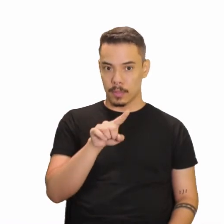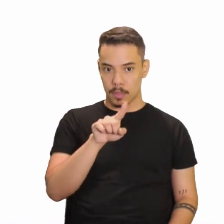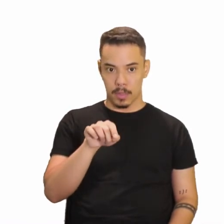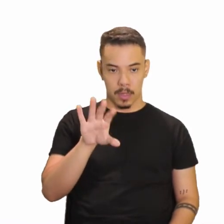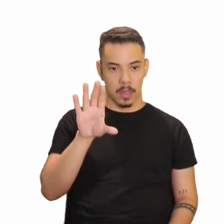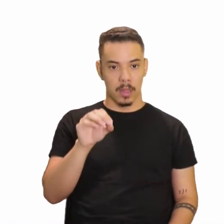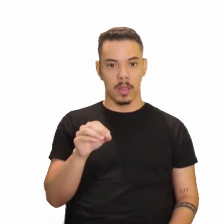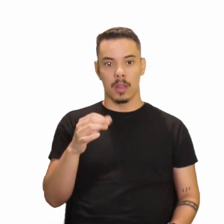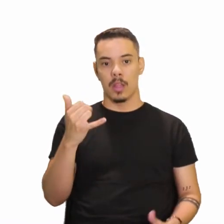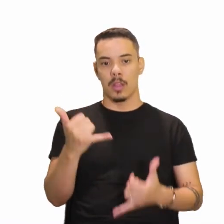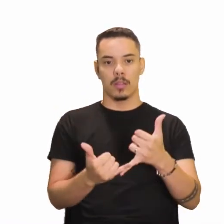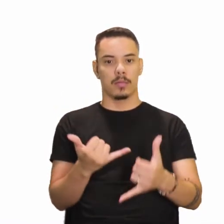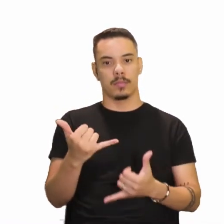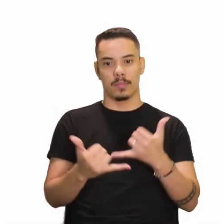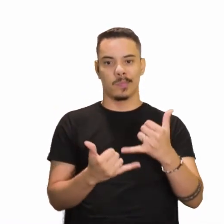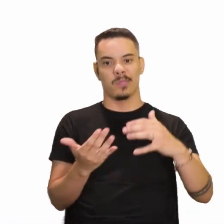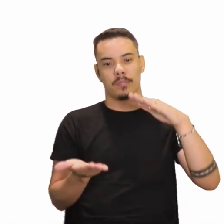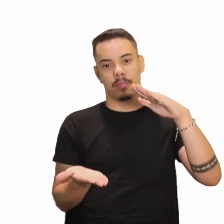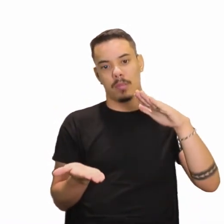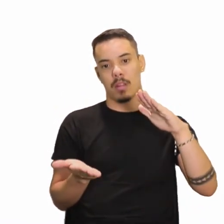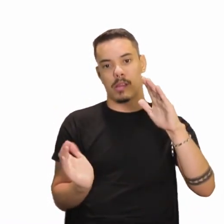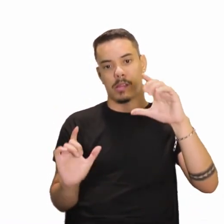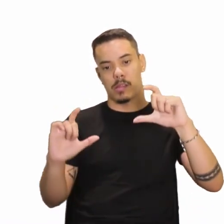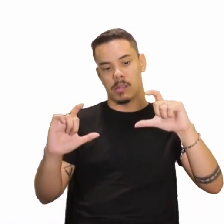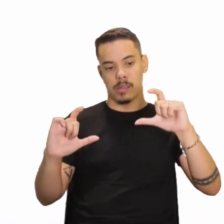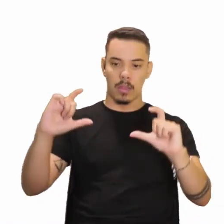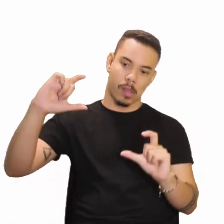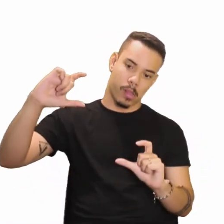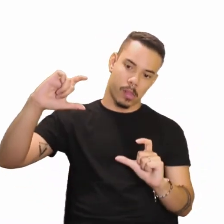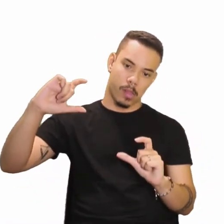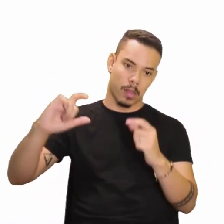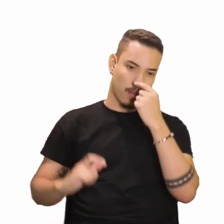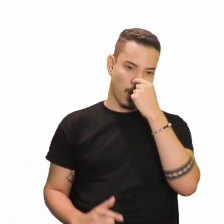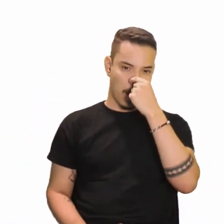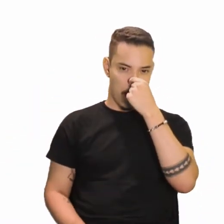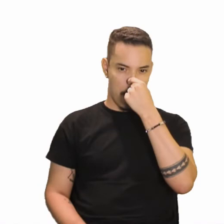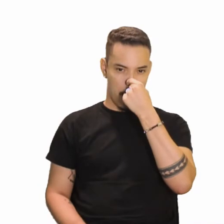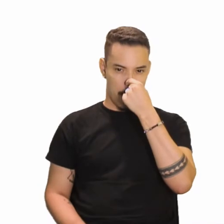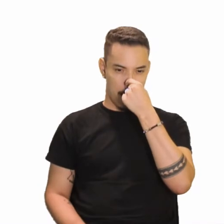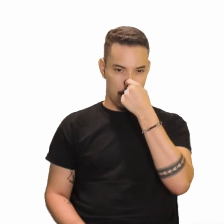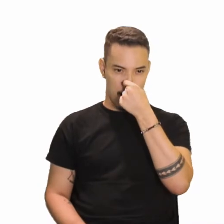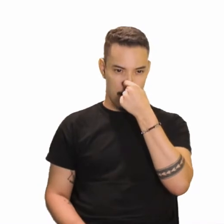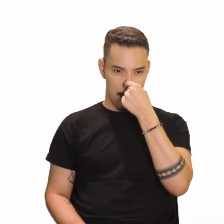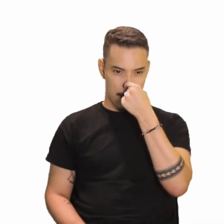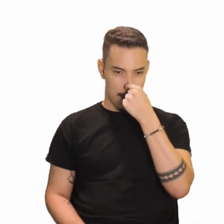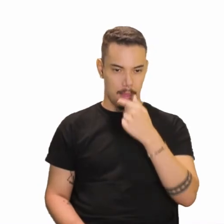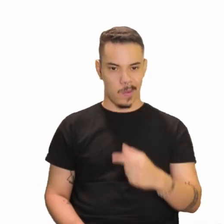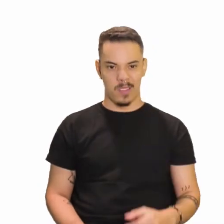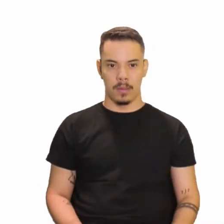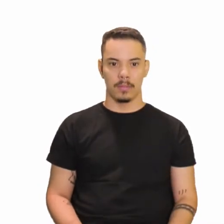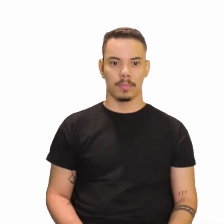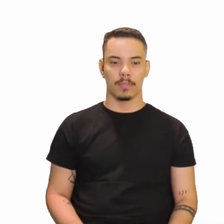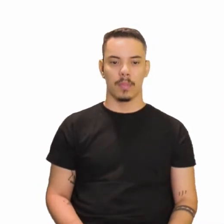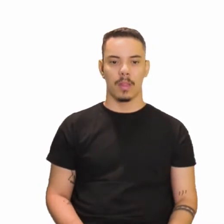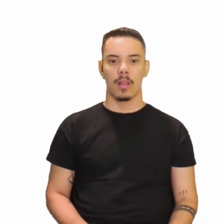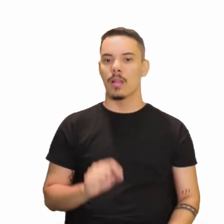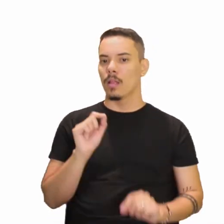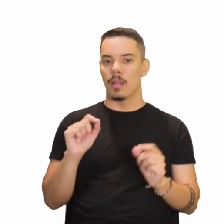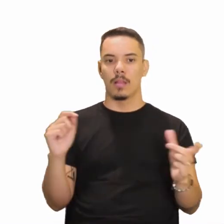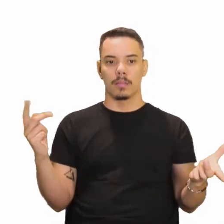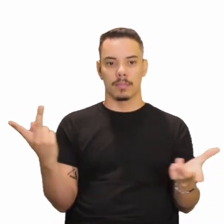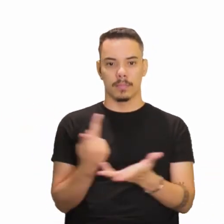o jogo fica desse equilibrado olha só ele assistindo ao futebol que que acontece